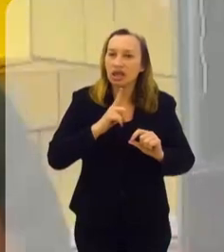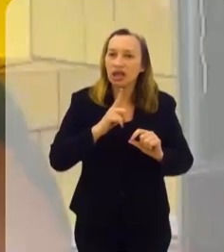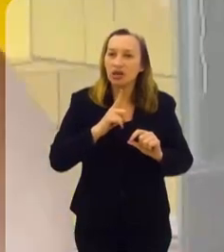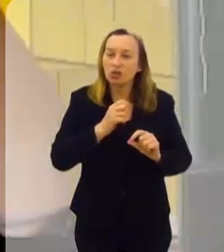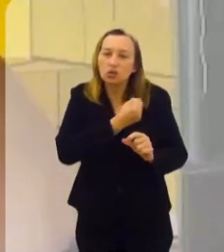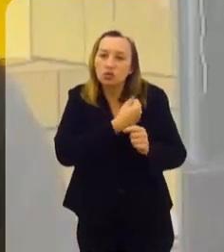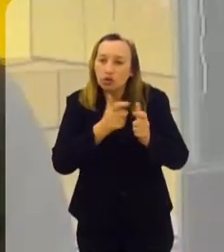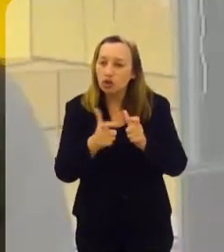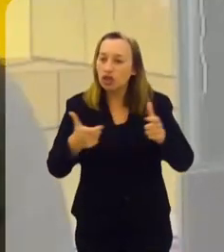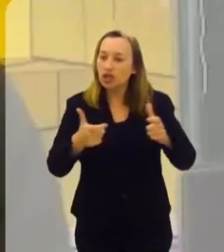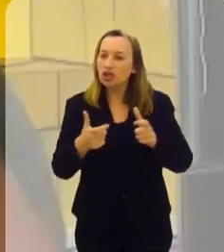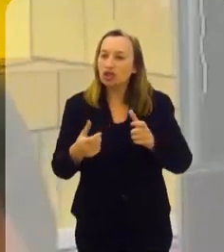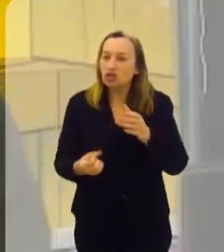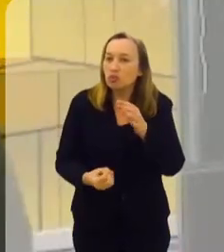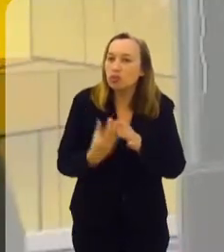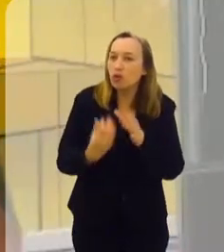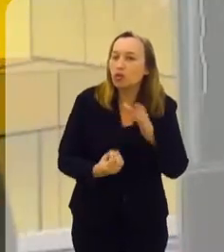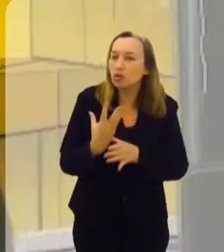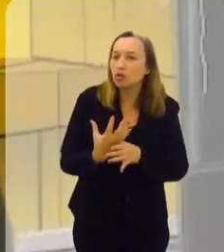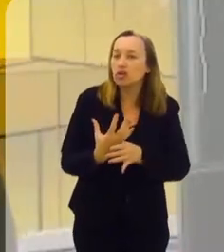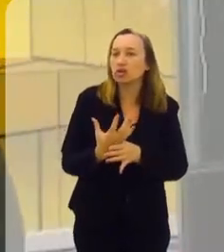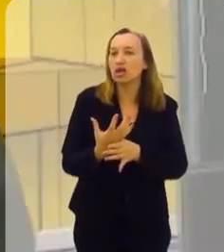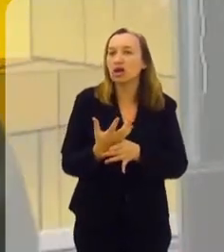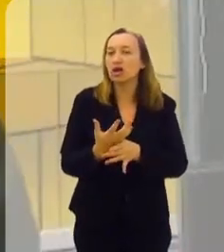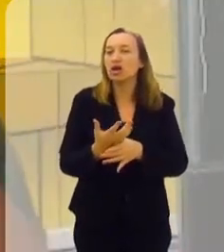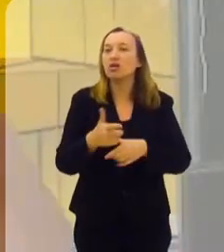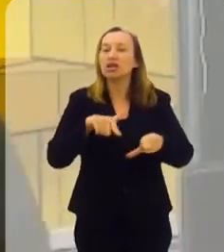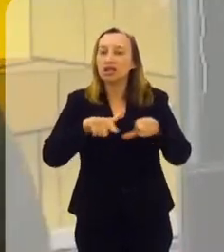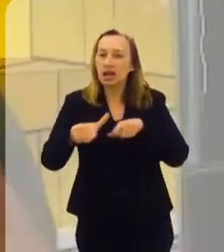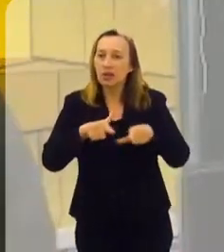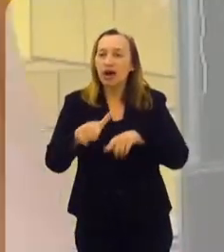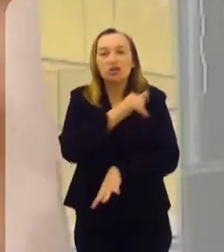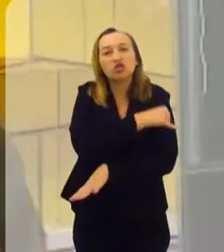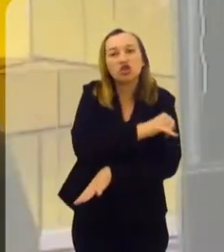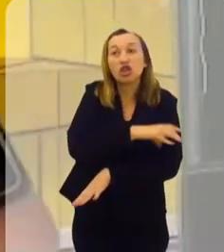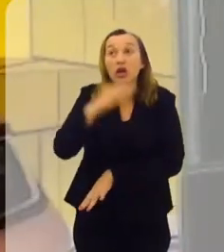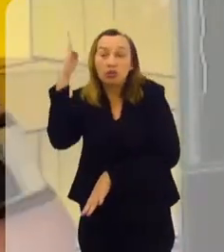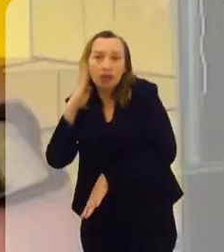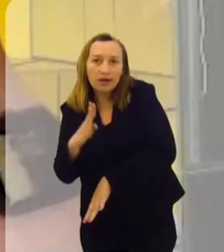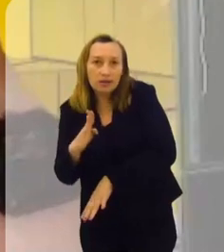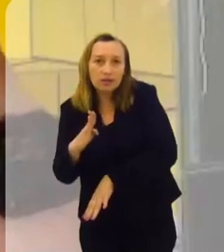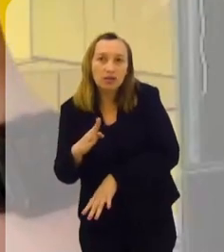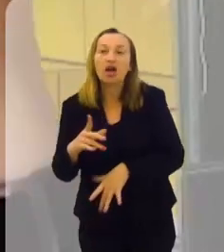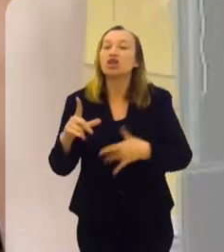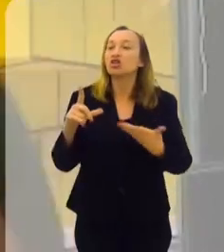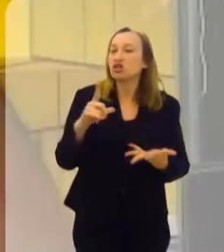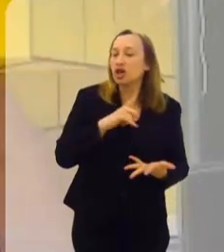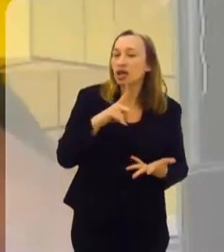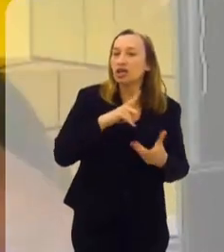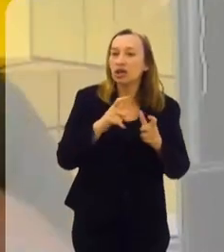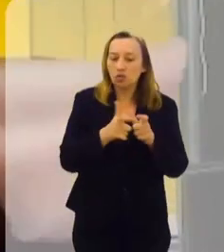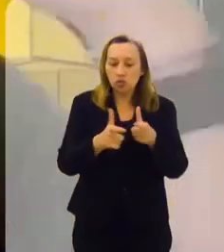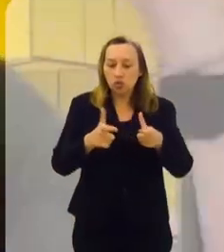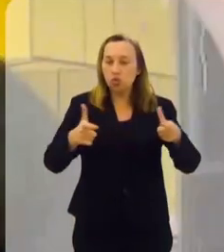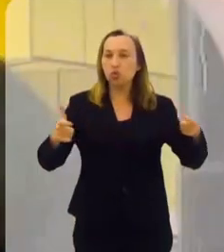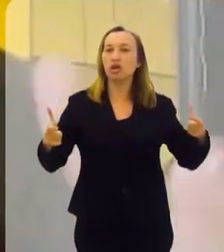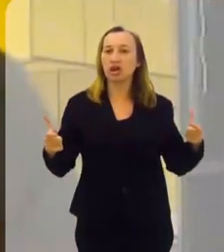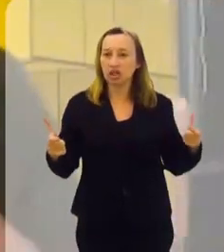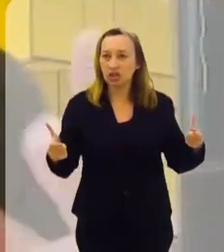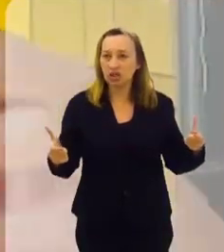uma demanda de produtos e serviços, de fato, do Rio de Janeiro ou do Brasil. Então, a gente tem um